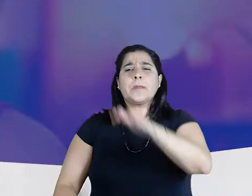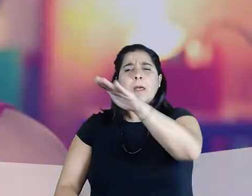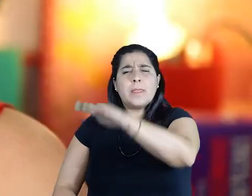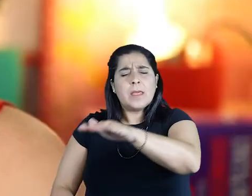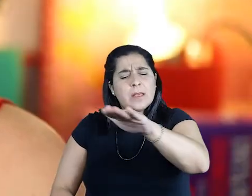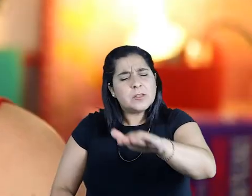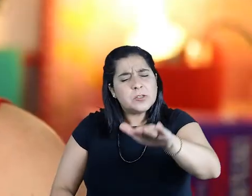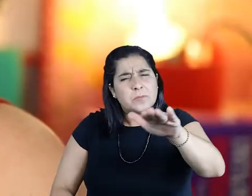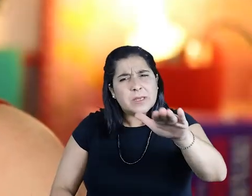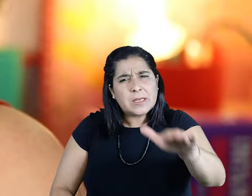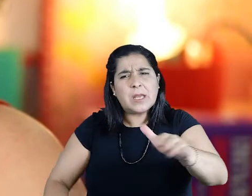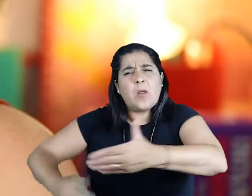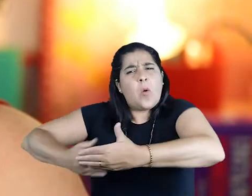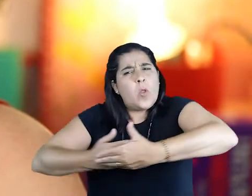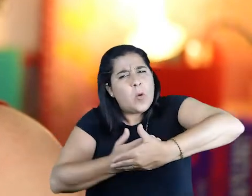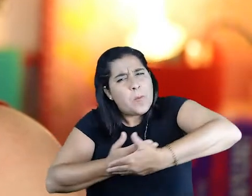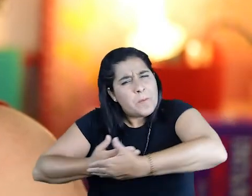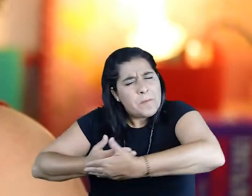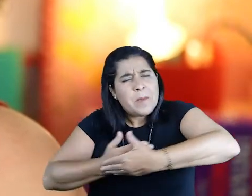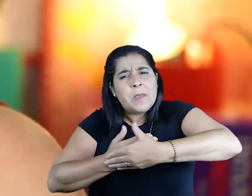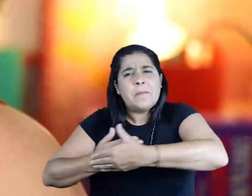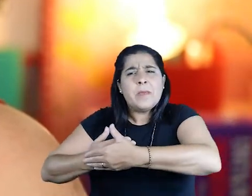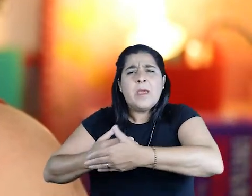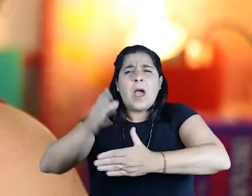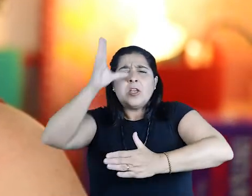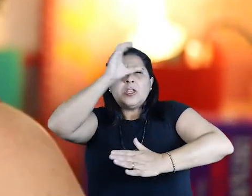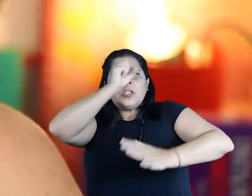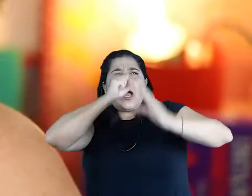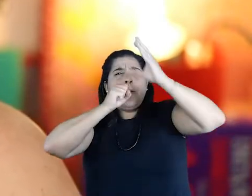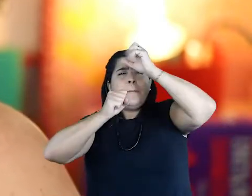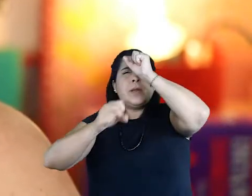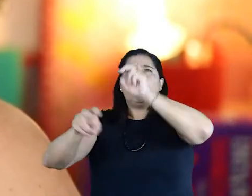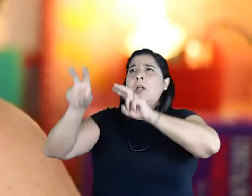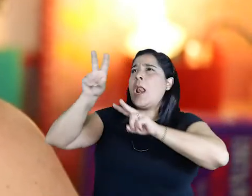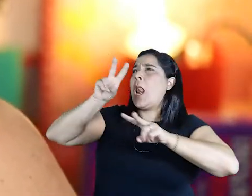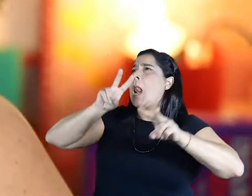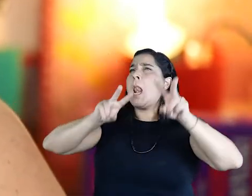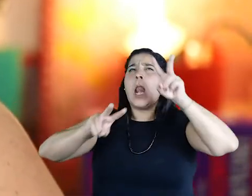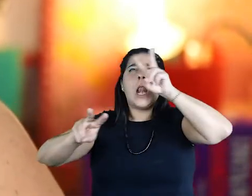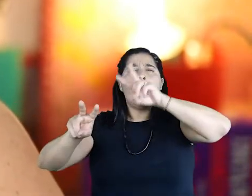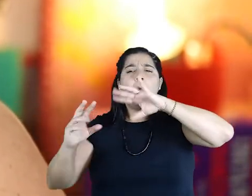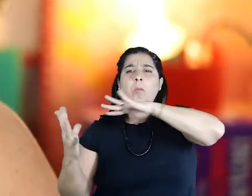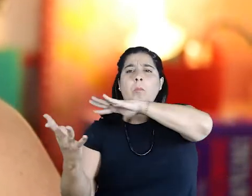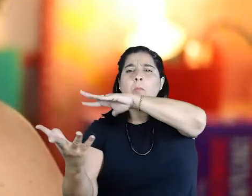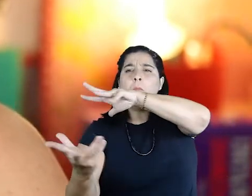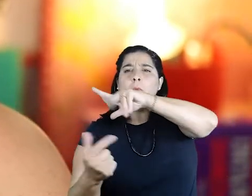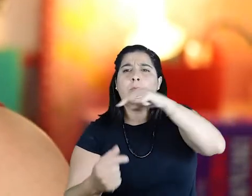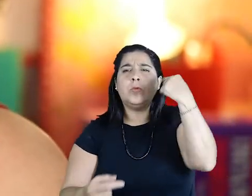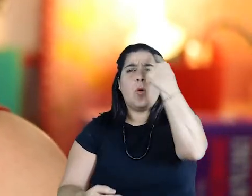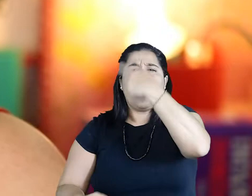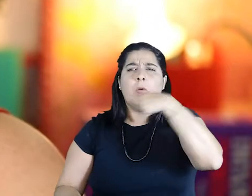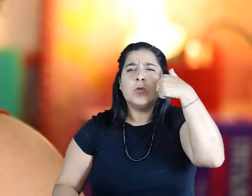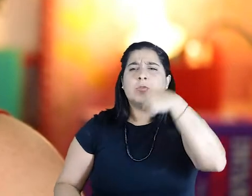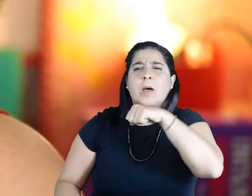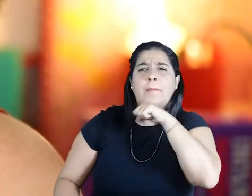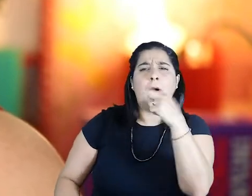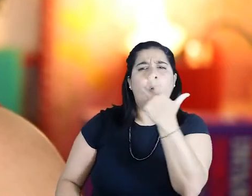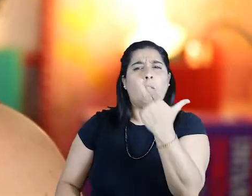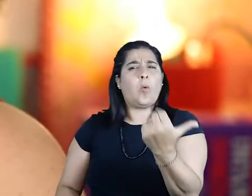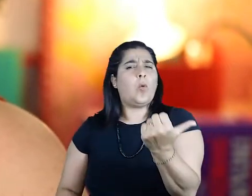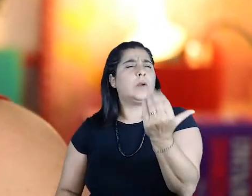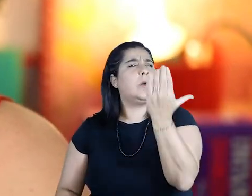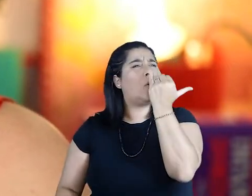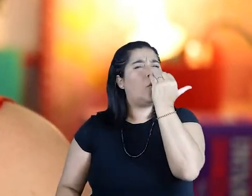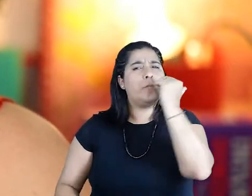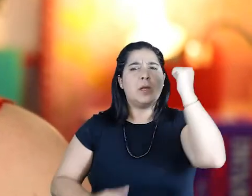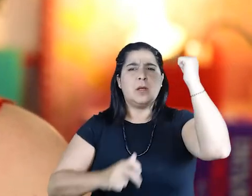Desde pequenos, desde bebês, a gente aprende a ler o mundo. O rosto das mães, a altura dos degraus, a cor das comidas. Ah,